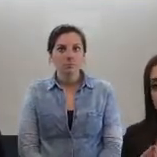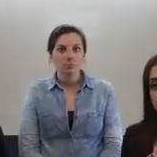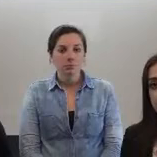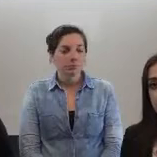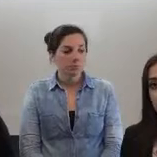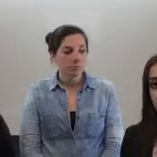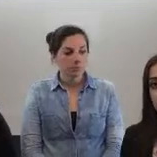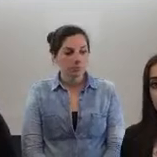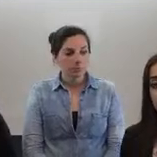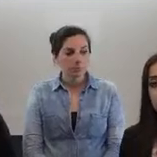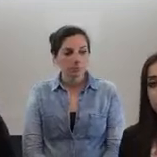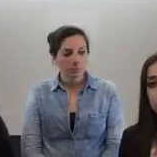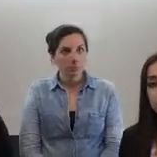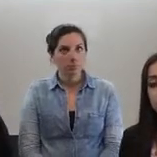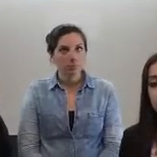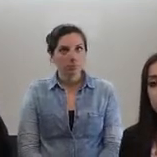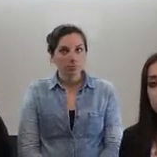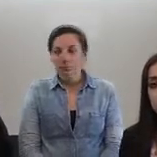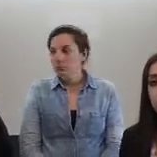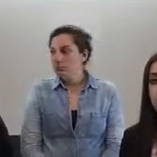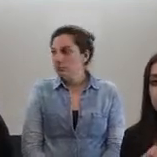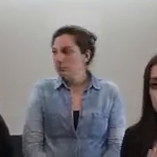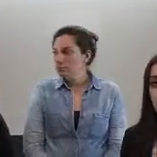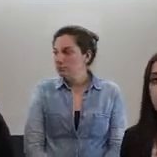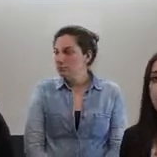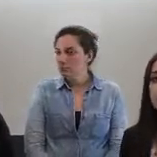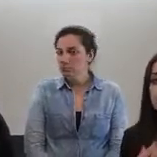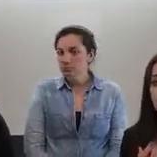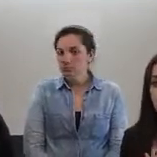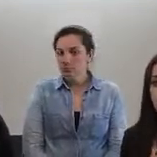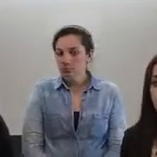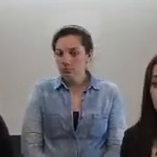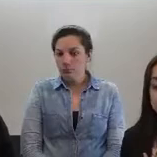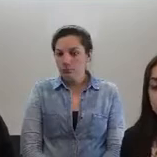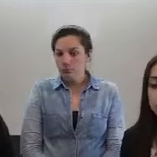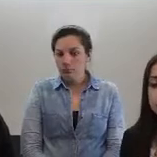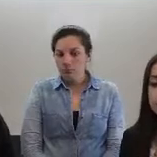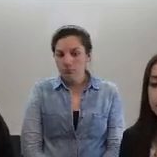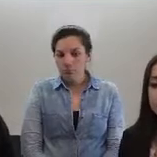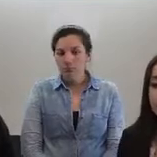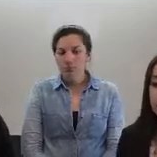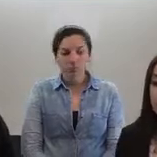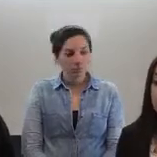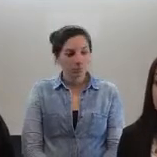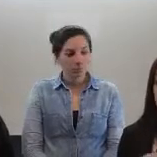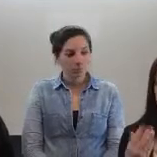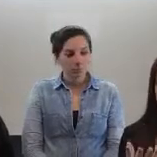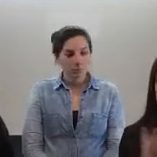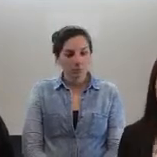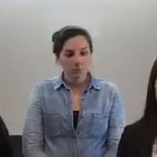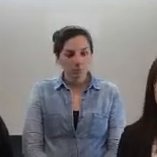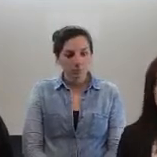em lugares que tenham Uma revisão, revisão por pares, que tenham uma segurança, né?